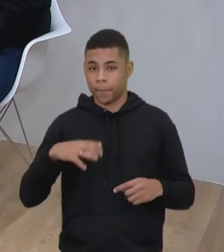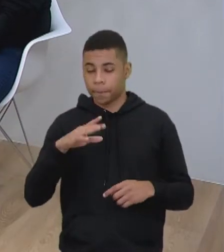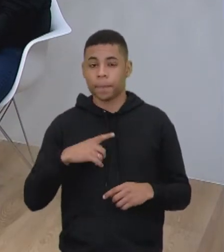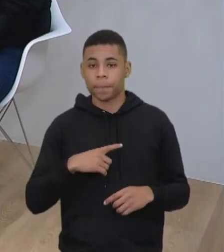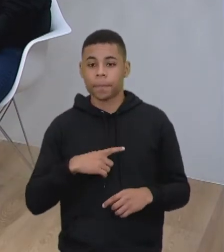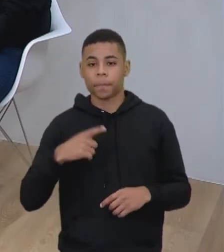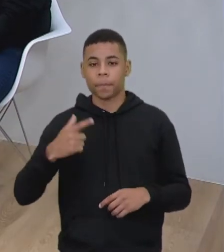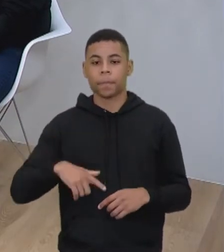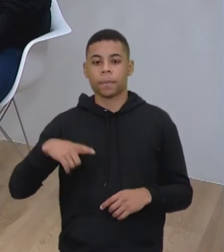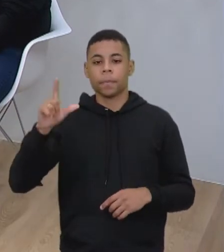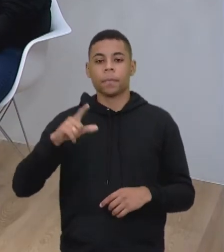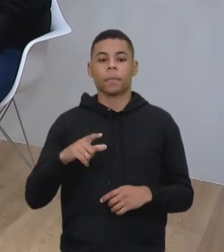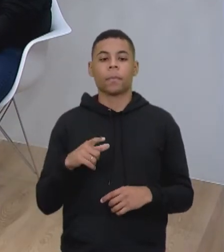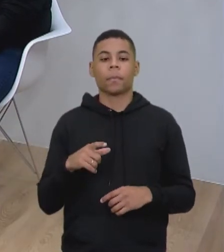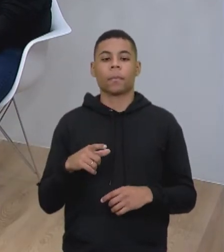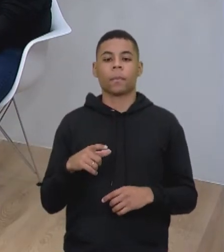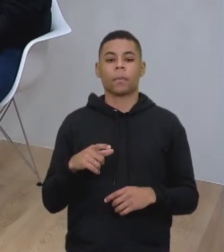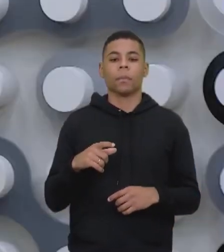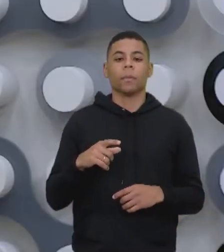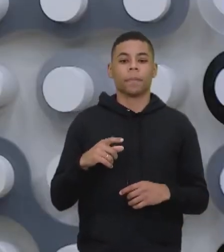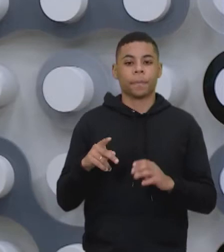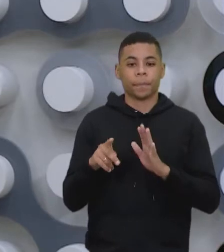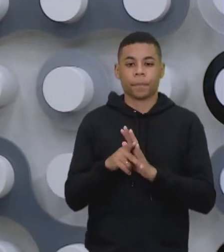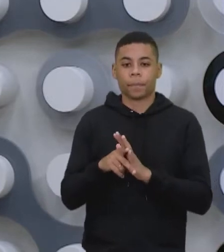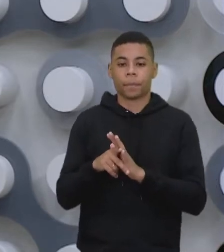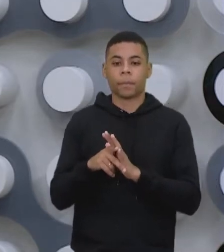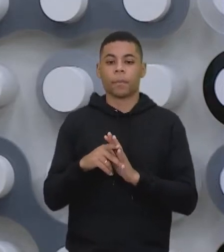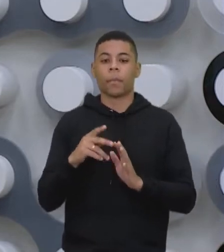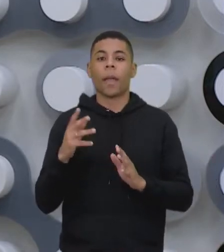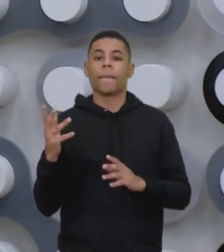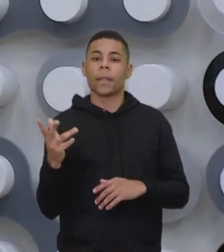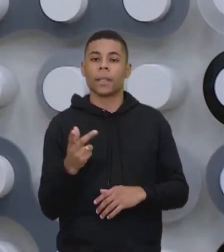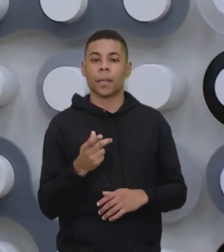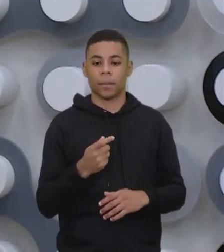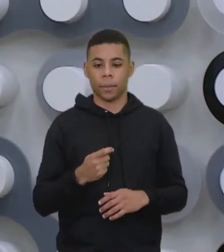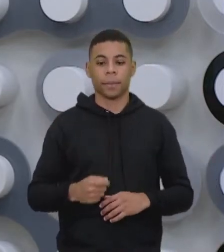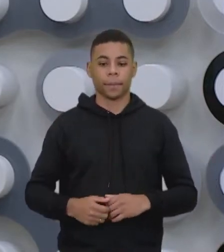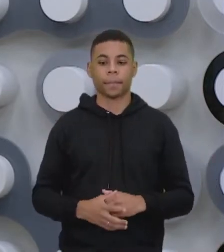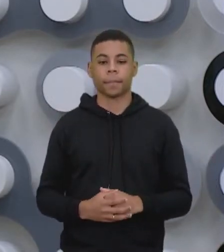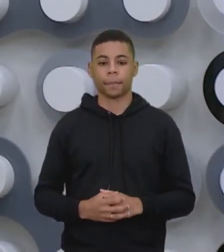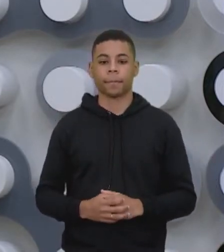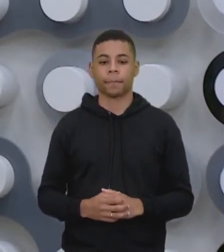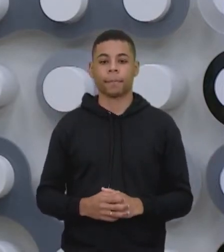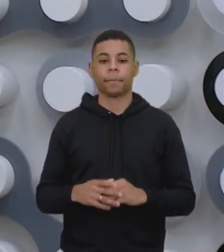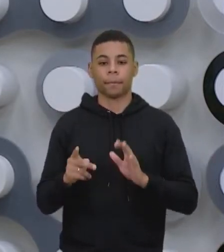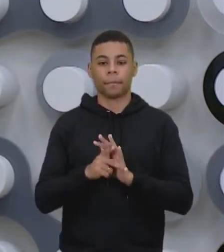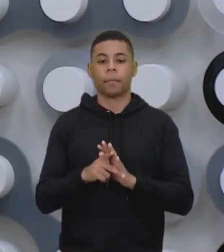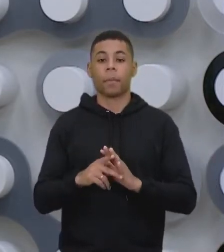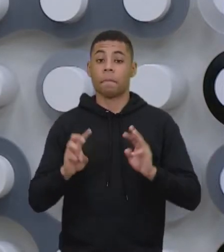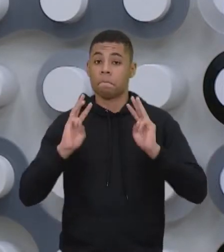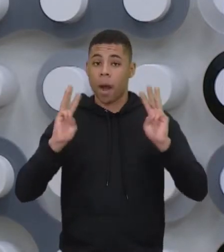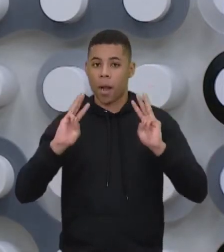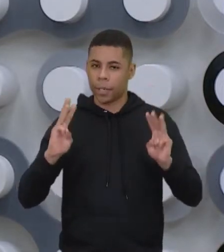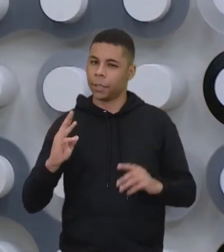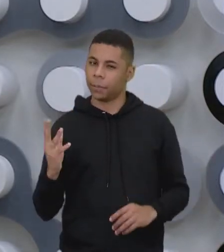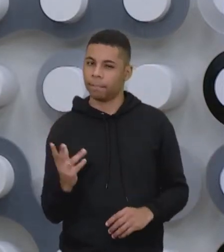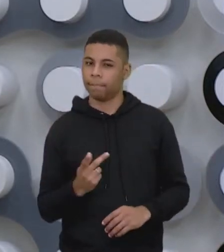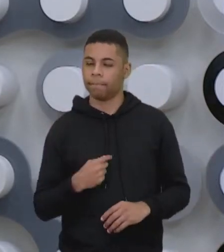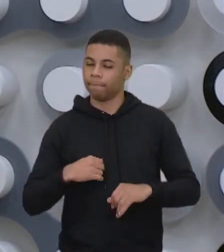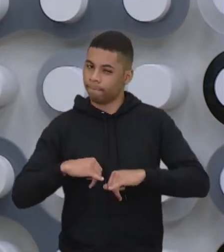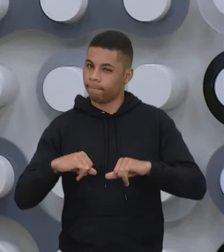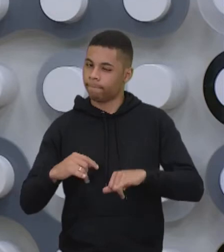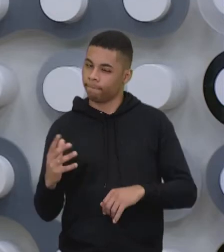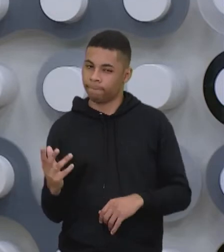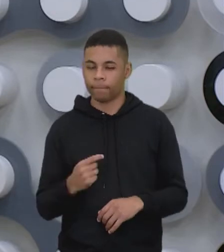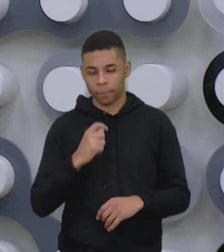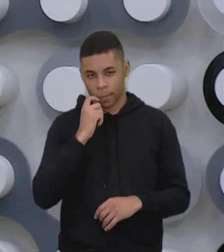do professor Josélio, né? Criação e comunicação publicitária. Tem a ver com eficiência, né? Eficiência, do marketing eficiente. Da mesma maneira